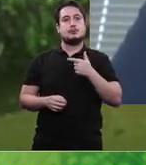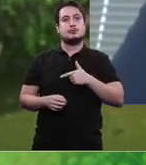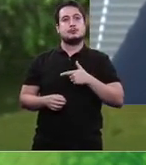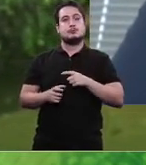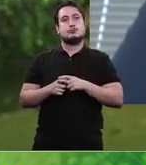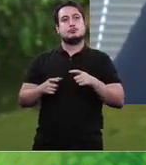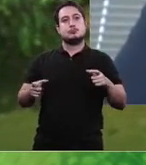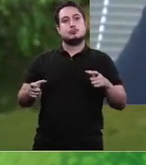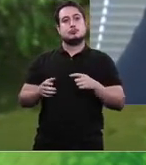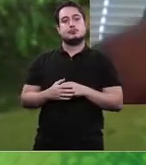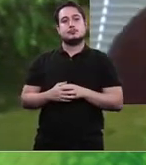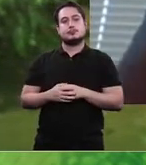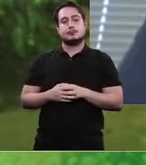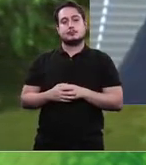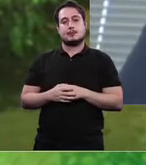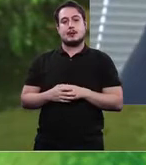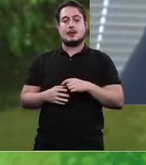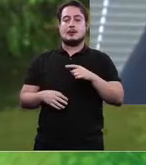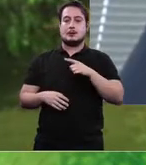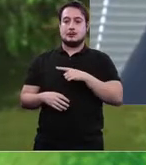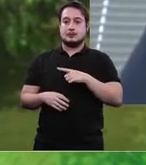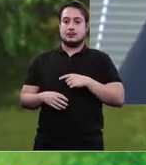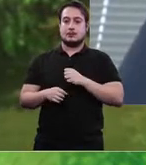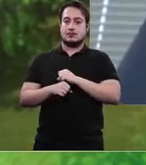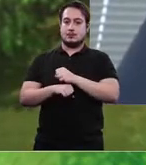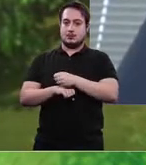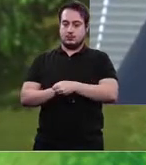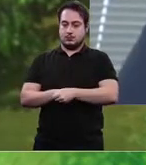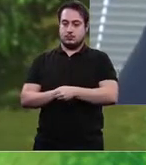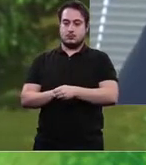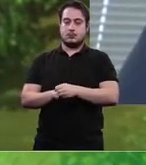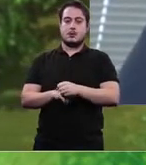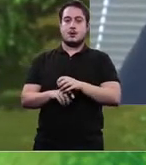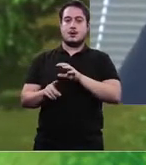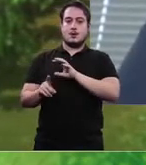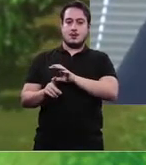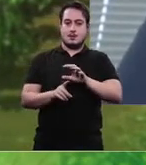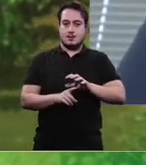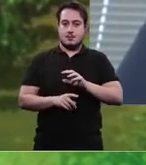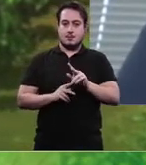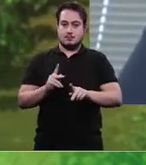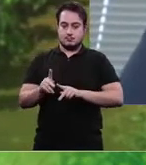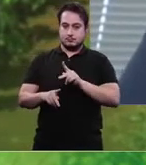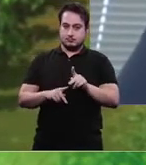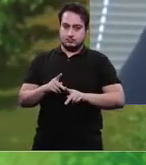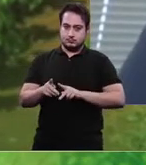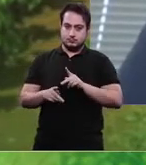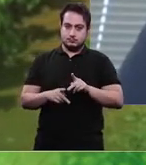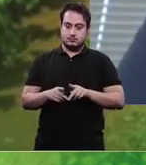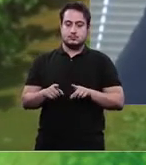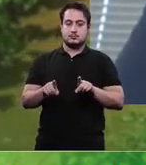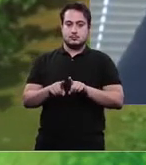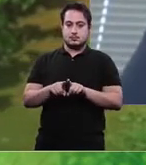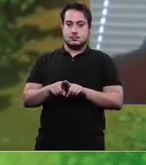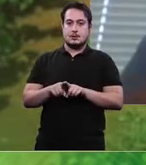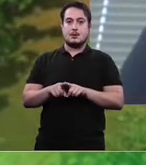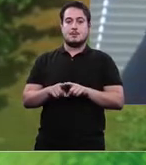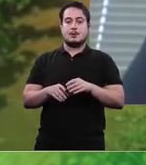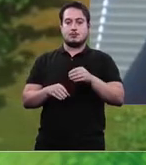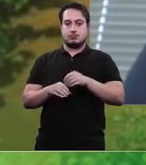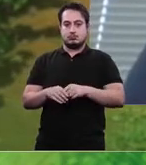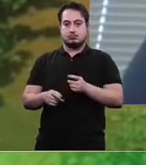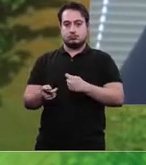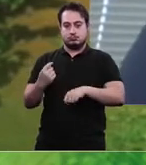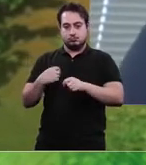forma, existe um esforço de informar a população, ou seja, informar o mercado interno, informar